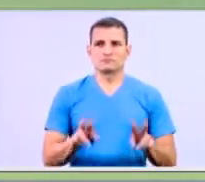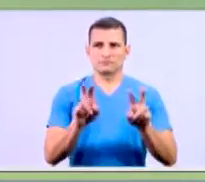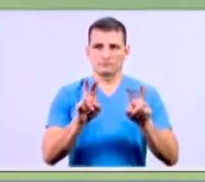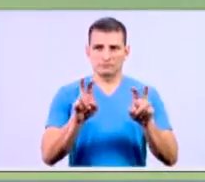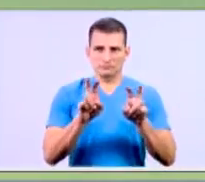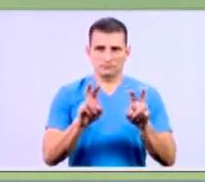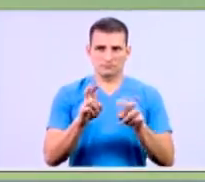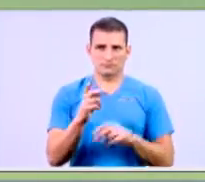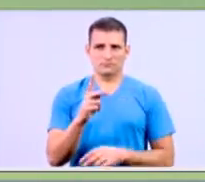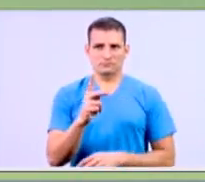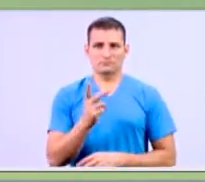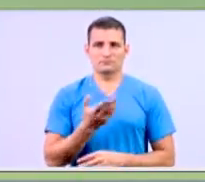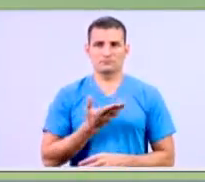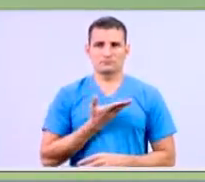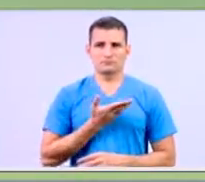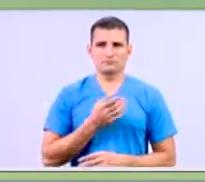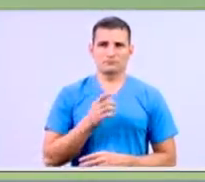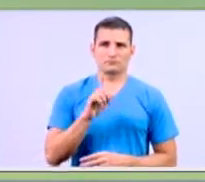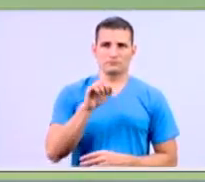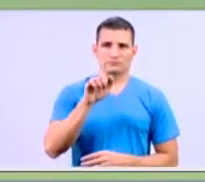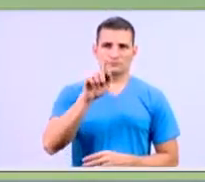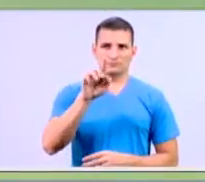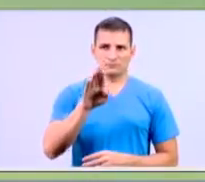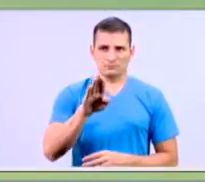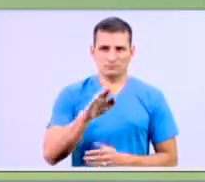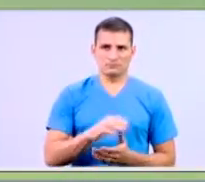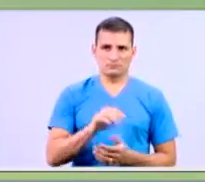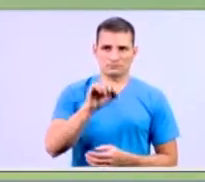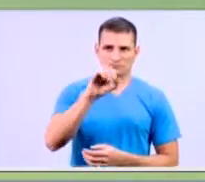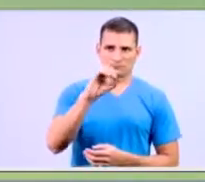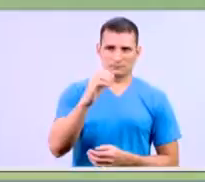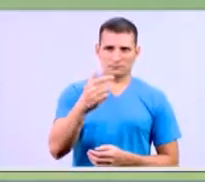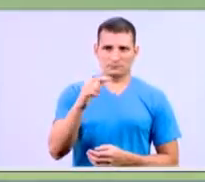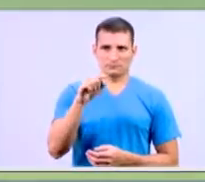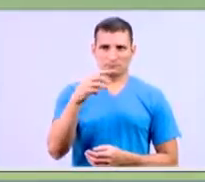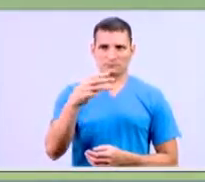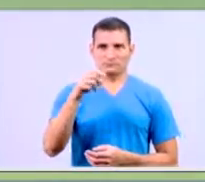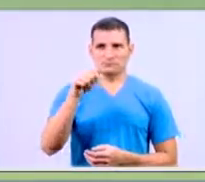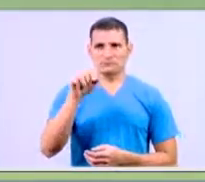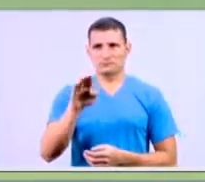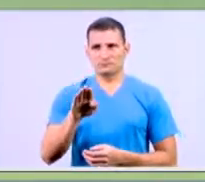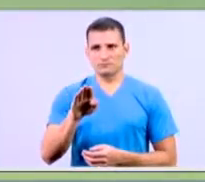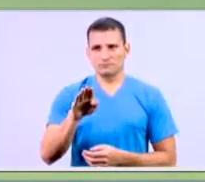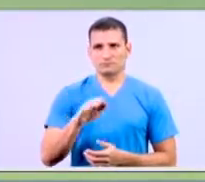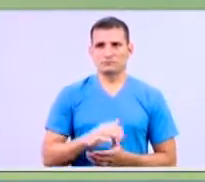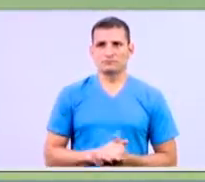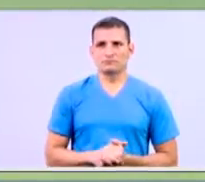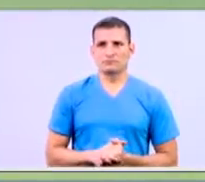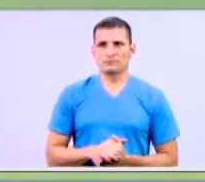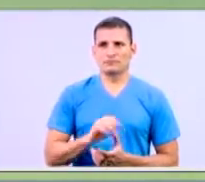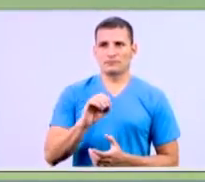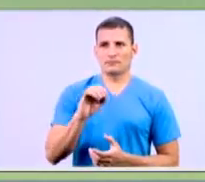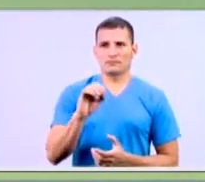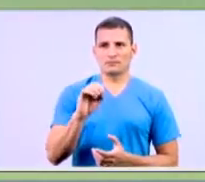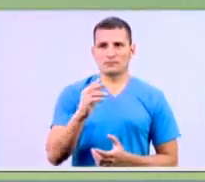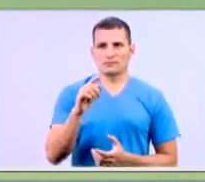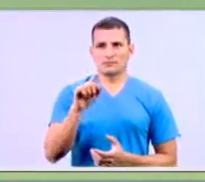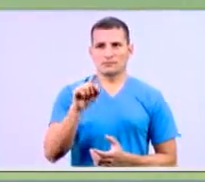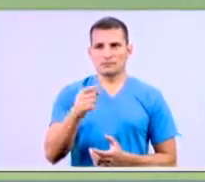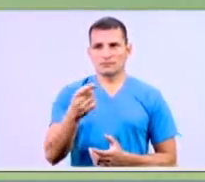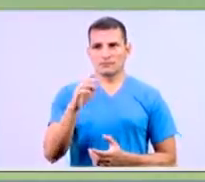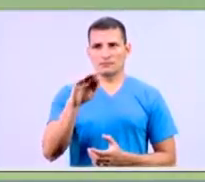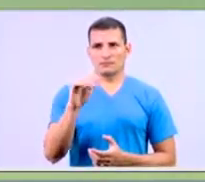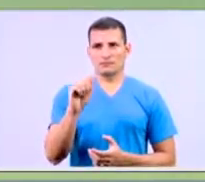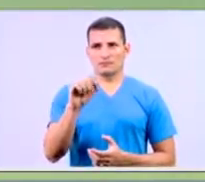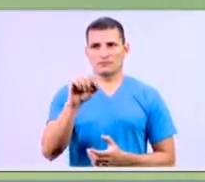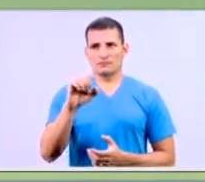que a gente falou que ele estava 1 gigabit, seria o 802.3 AB, ou então 1000 base